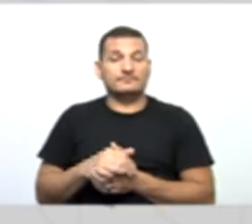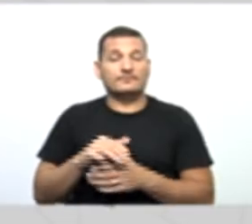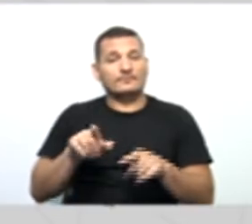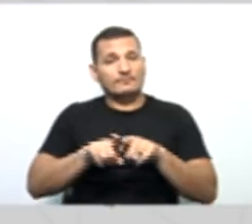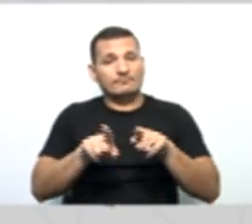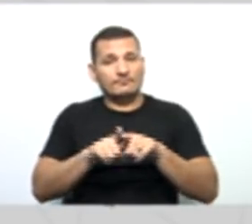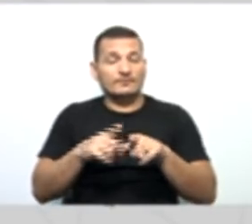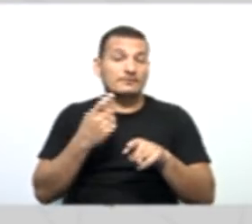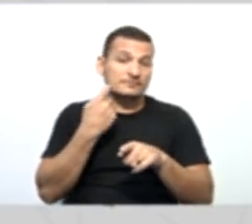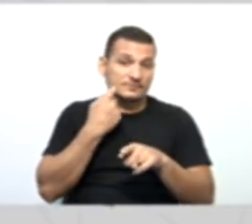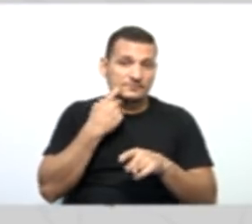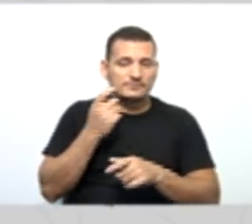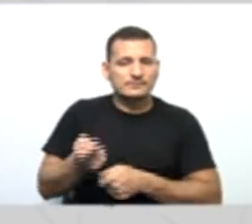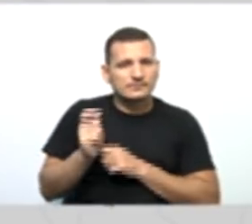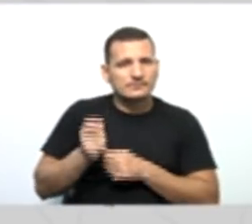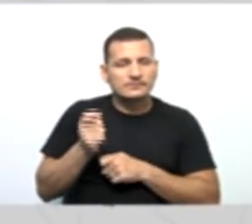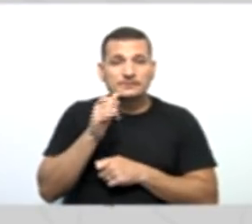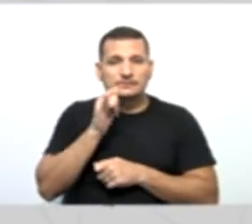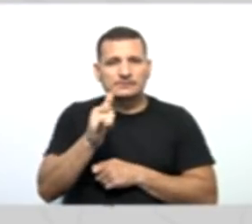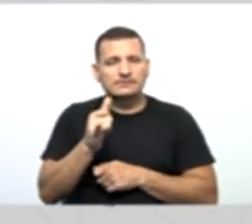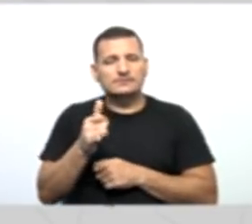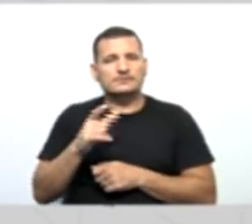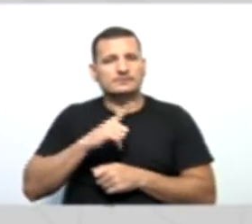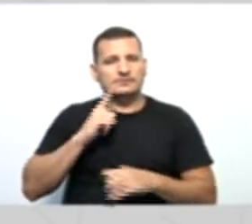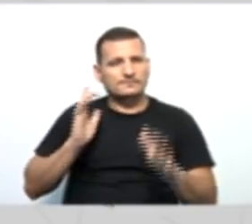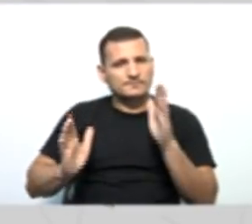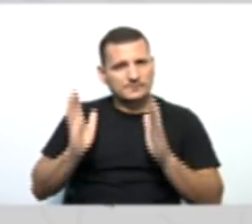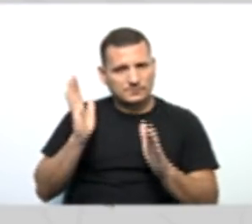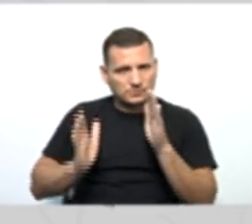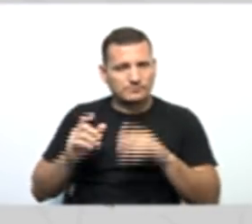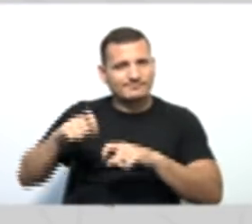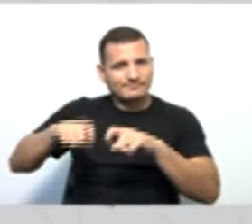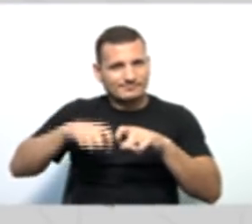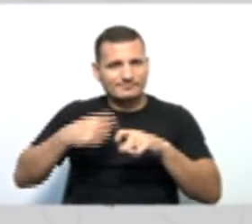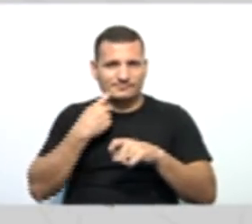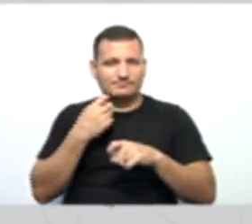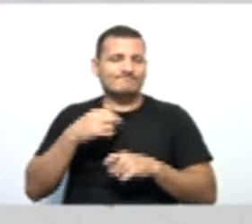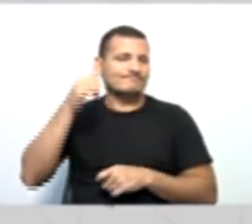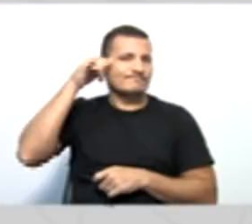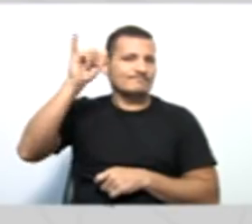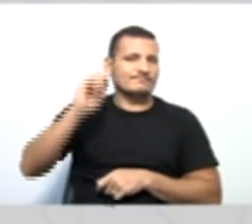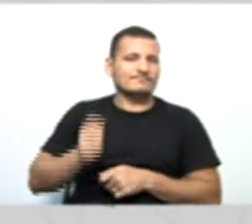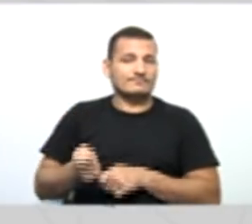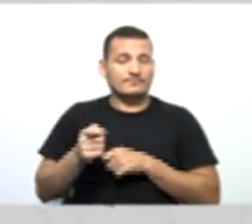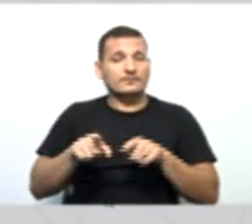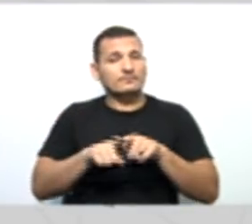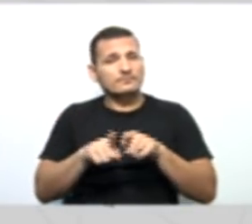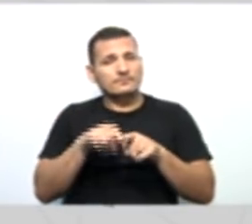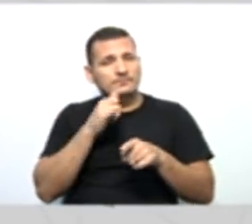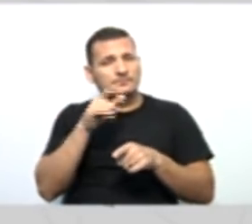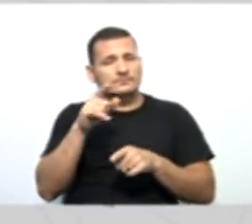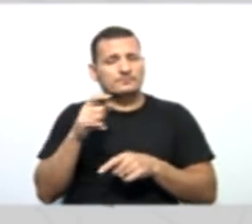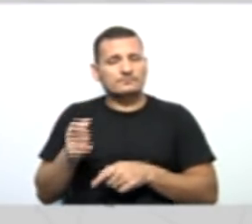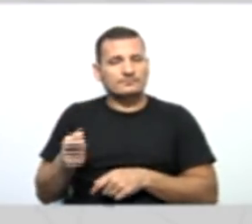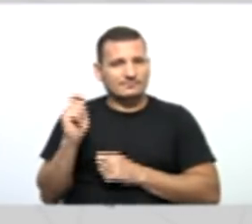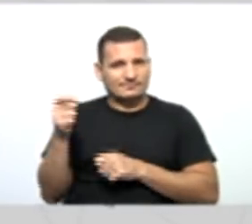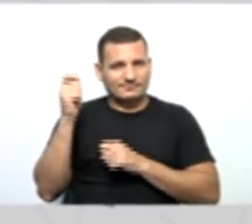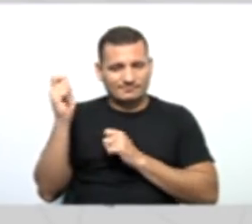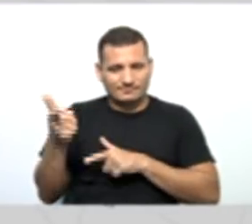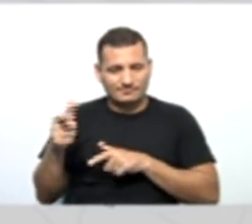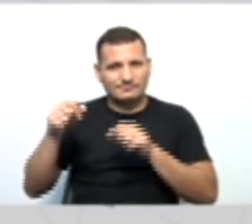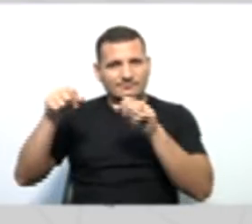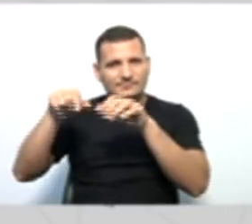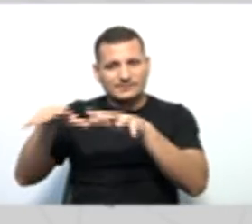épocas de reprodução, muito cuidado. E quando for pescar, verifique se a sua rede não vai ficar lá, não é? Poxa, traga